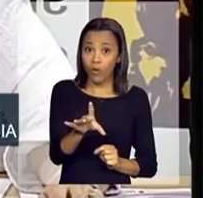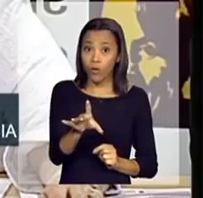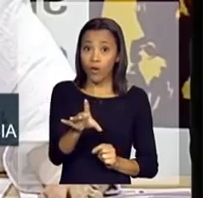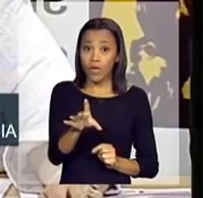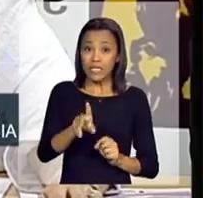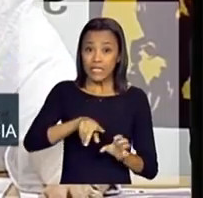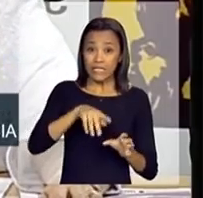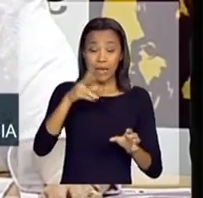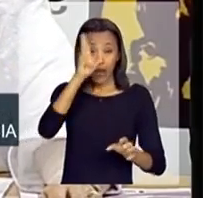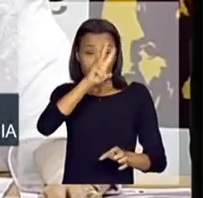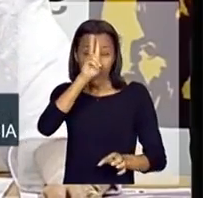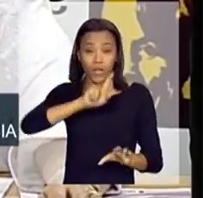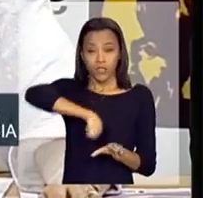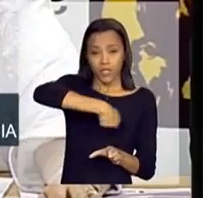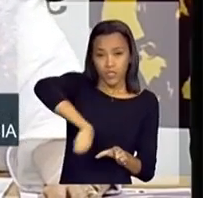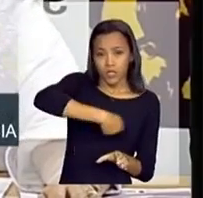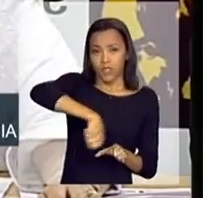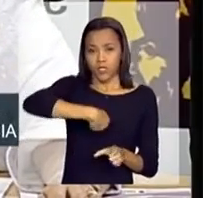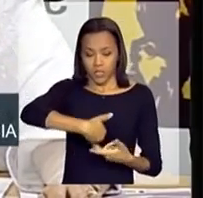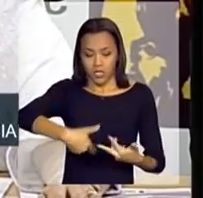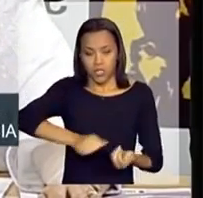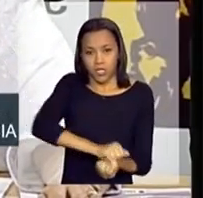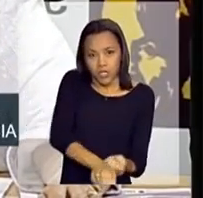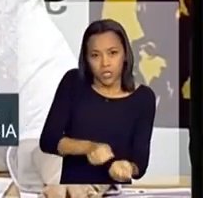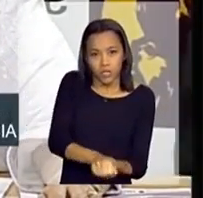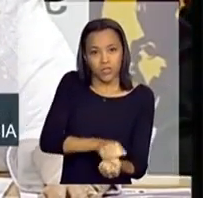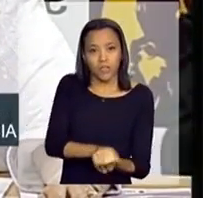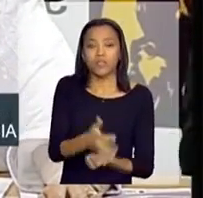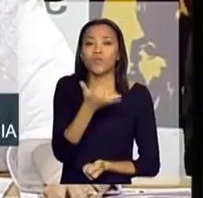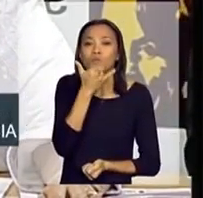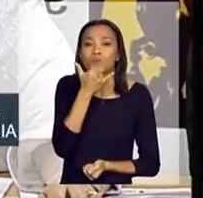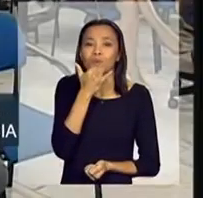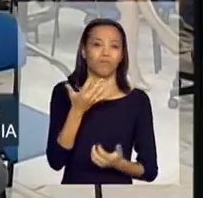tanque e na cozinha, nós não podemos receber.